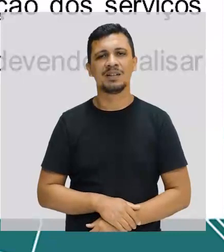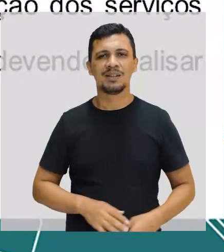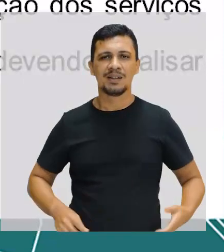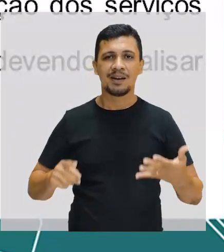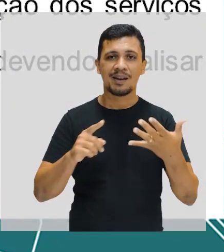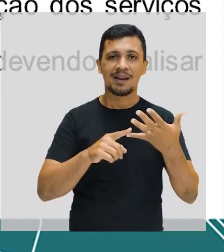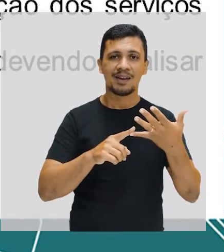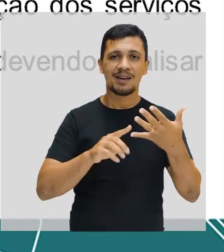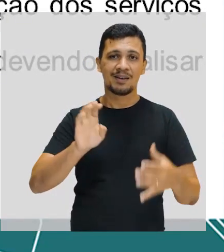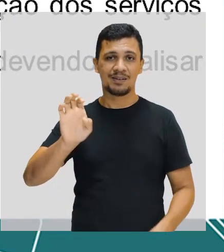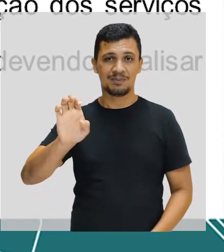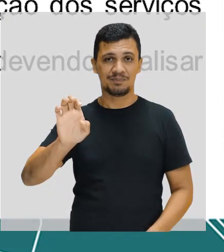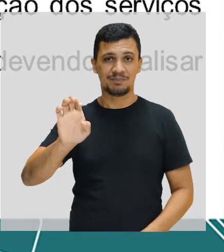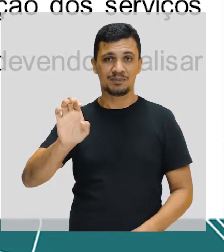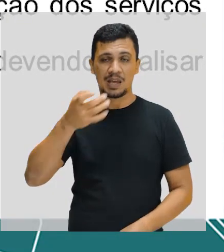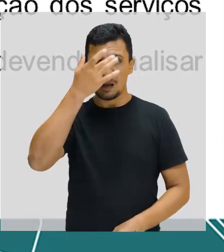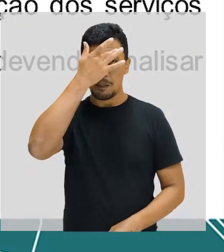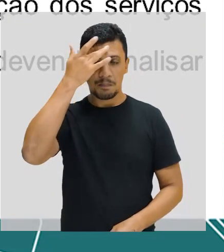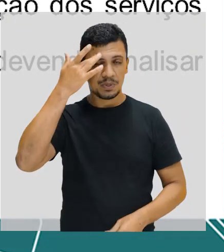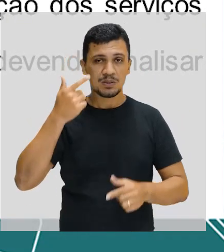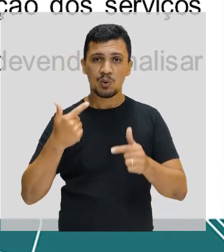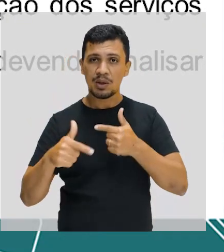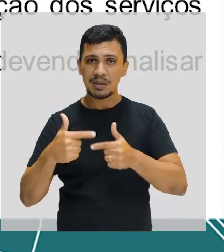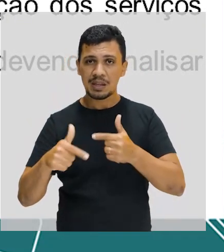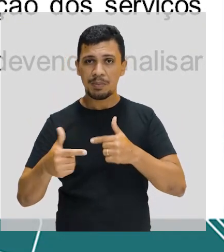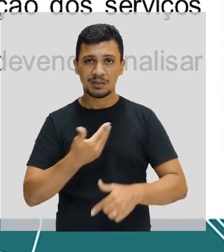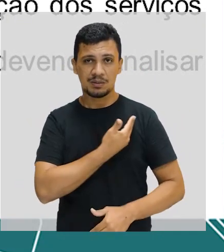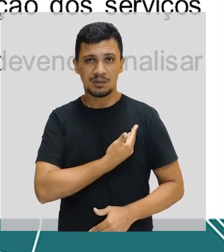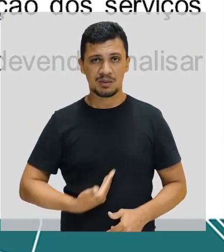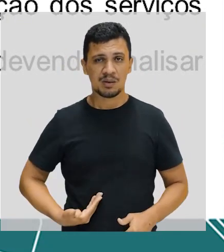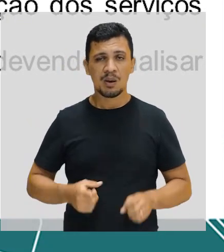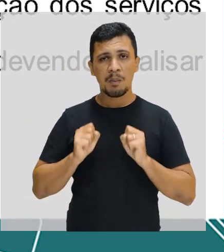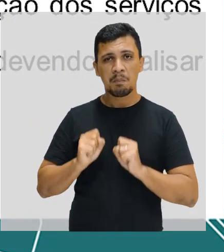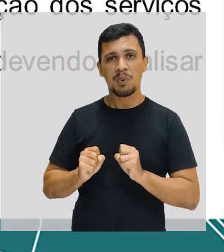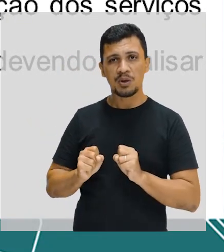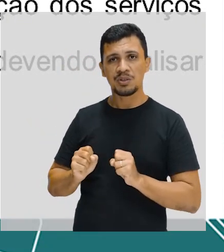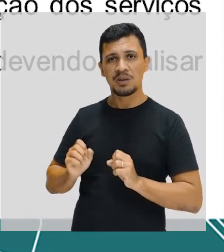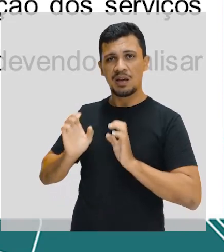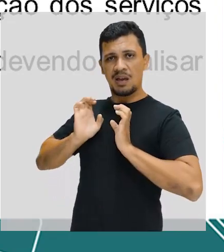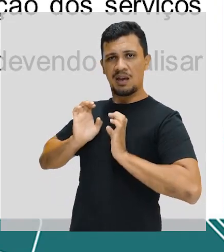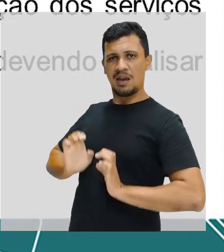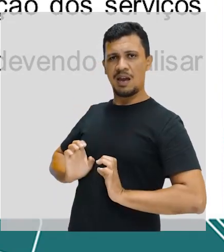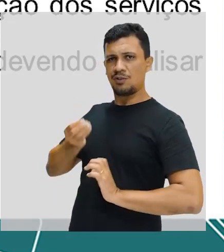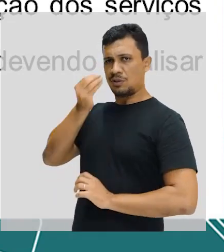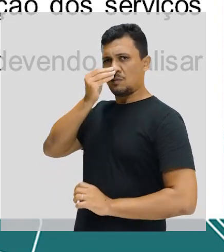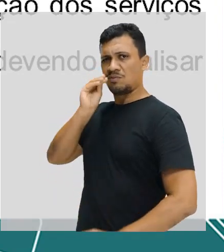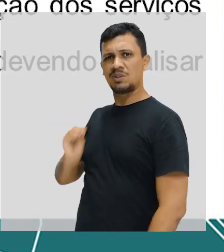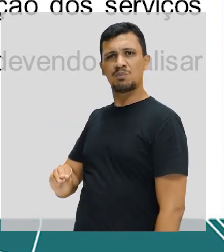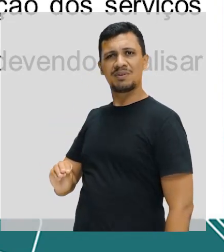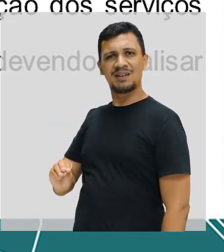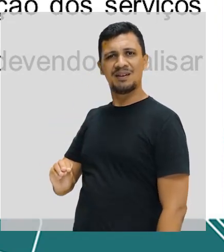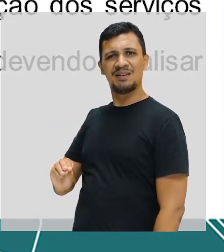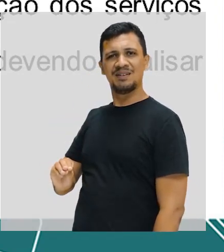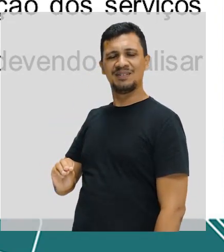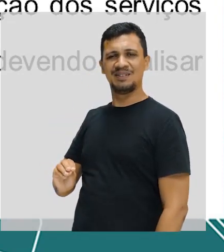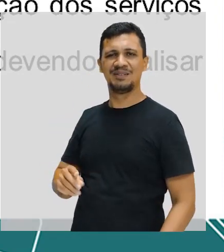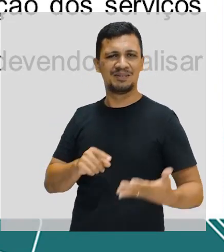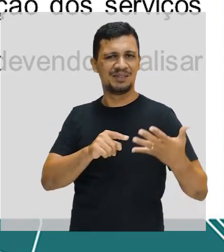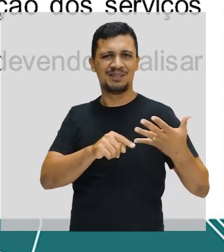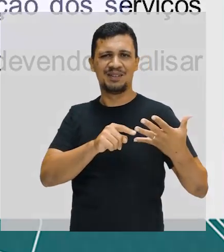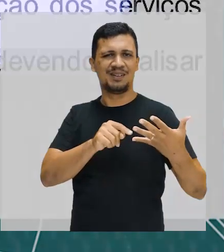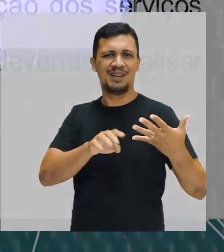E. O servidor público pode desprezar o elemento ético. Tá a mesma coisa da letra